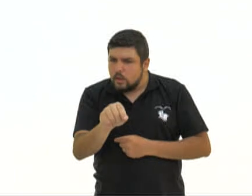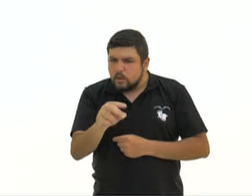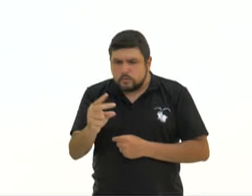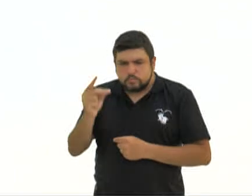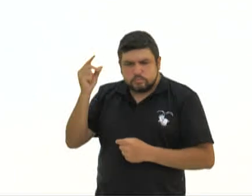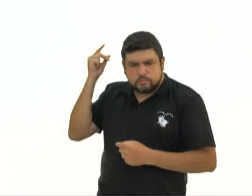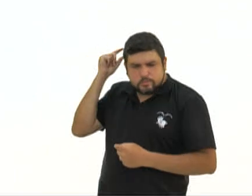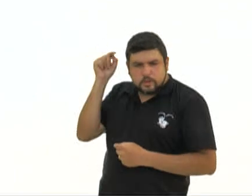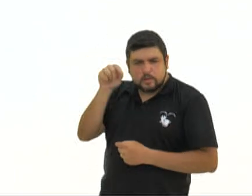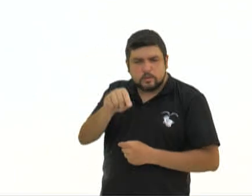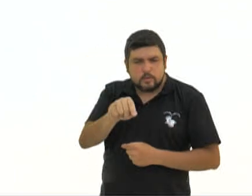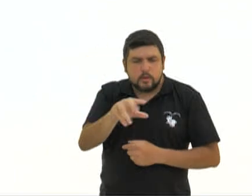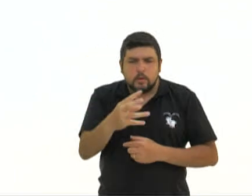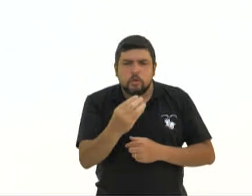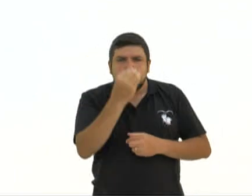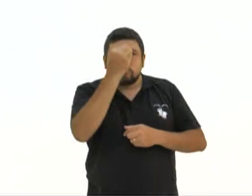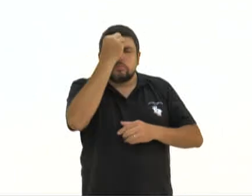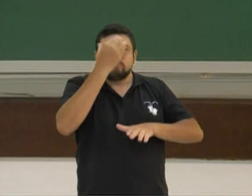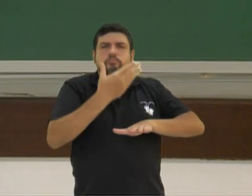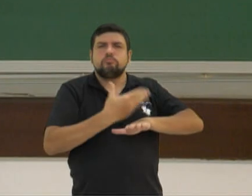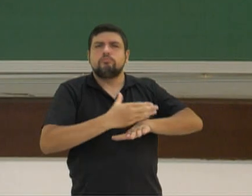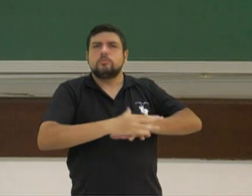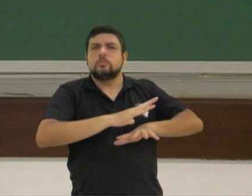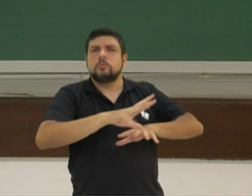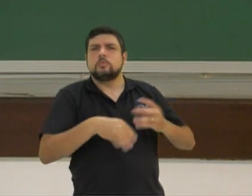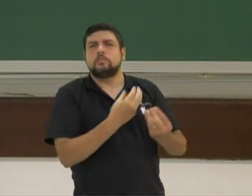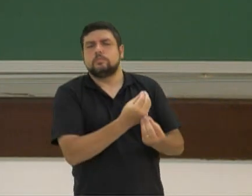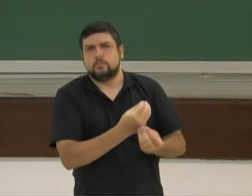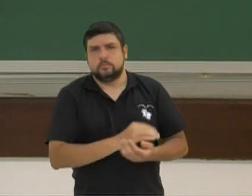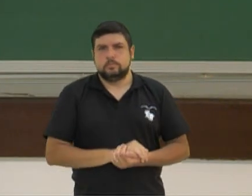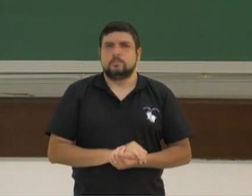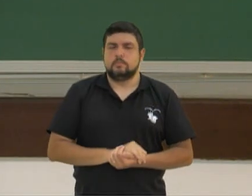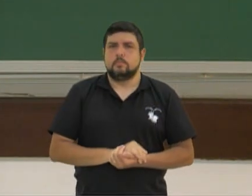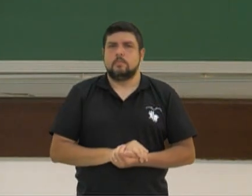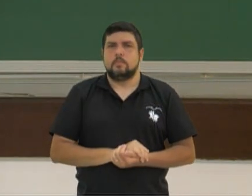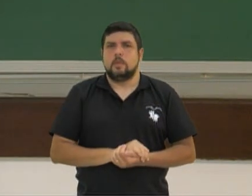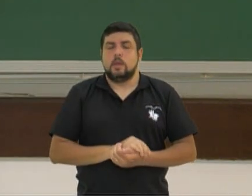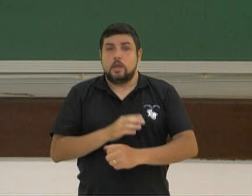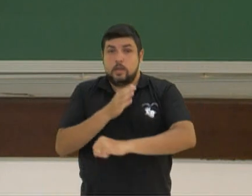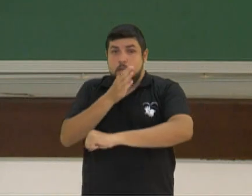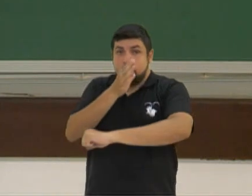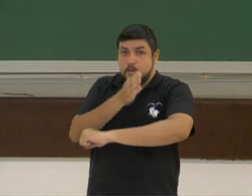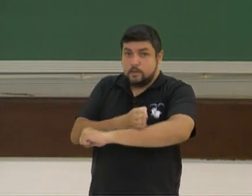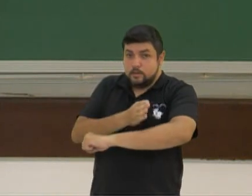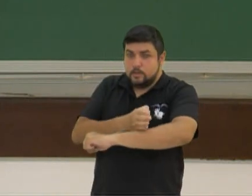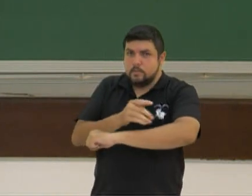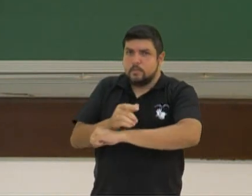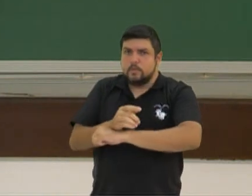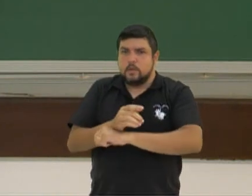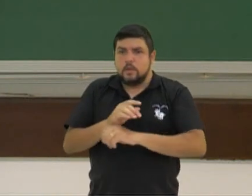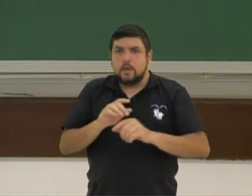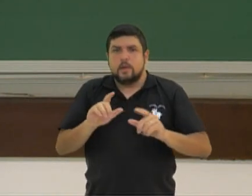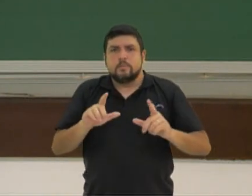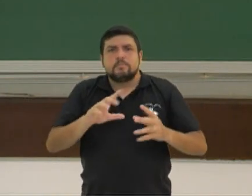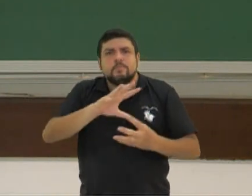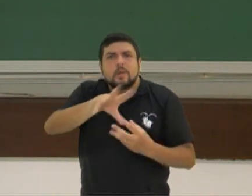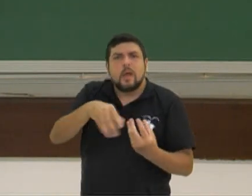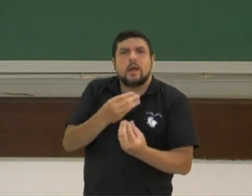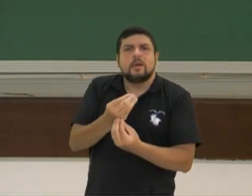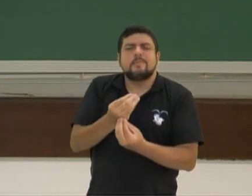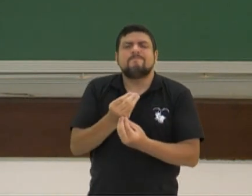período. Eles consideram, né, que durante a Idade Média a produção artística ela foi muito limitada